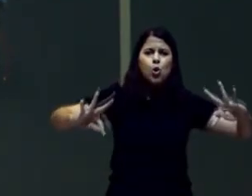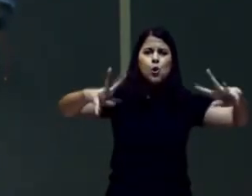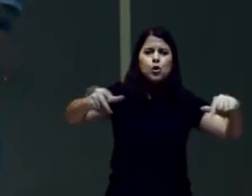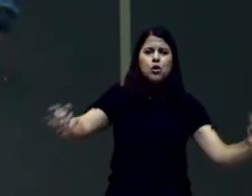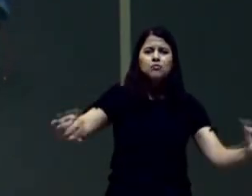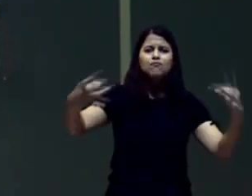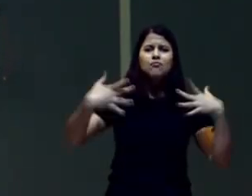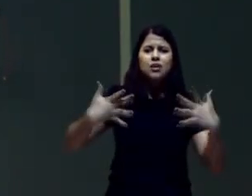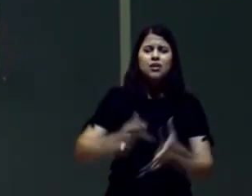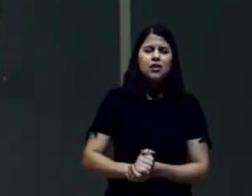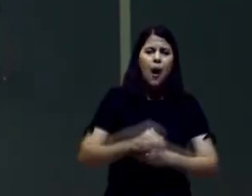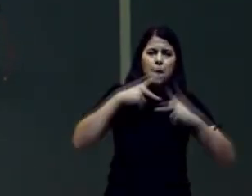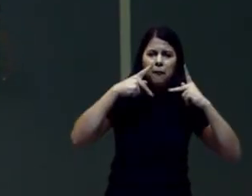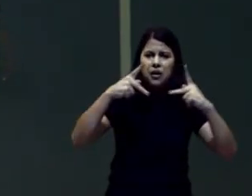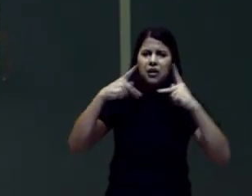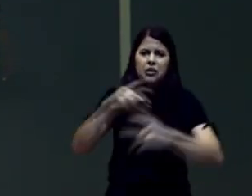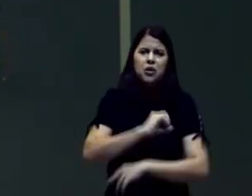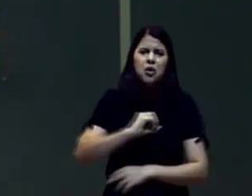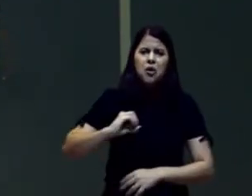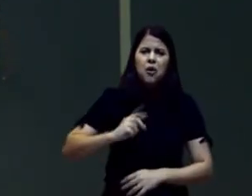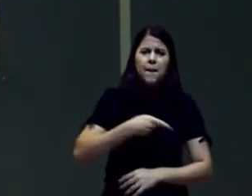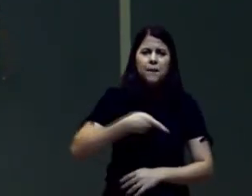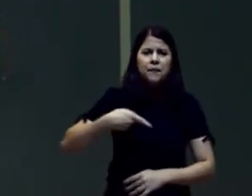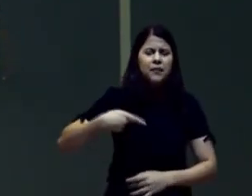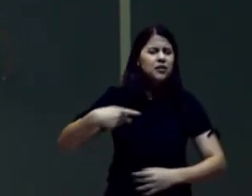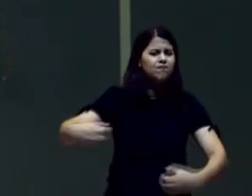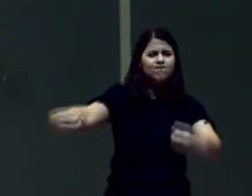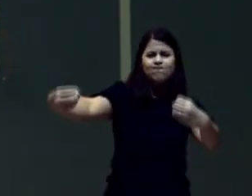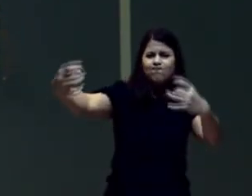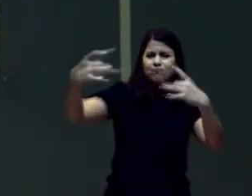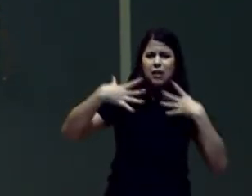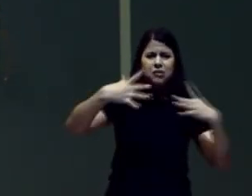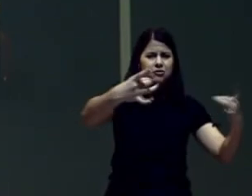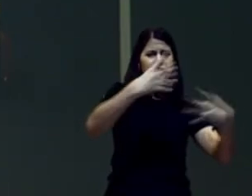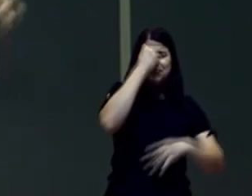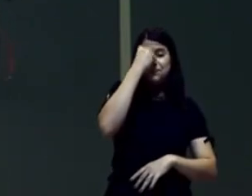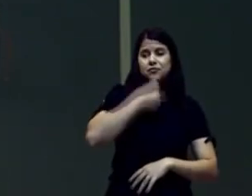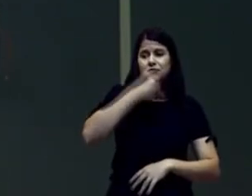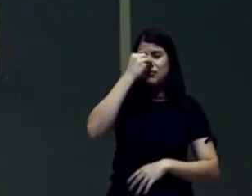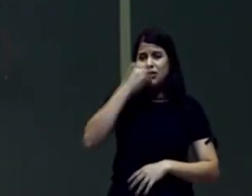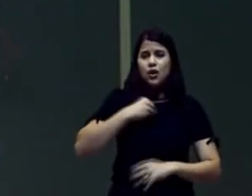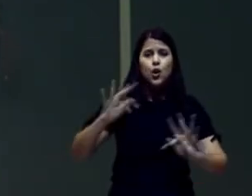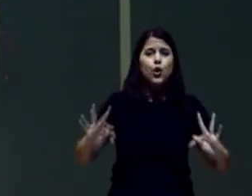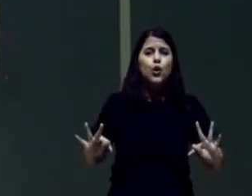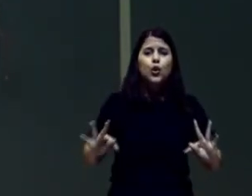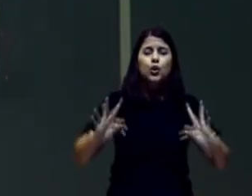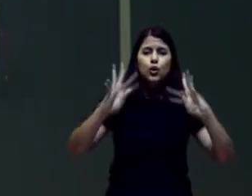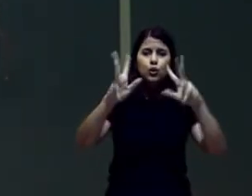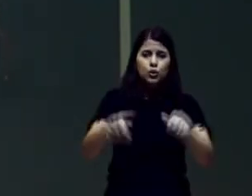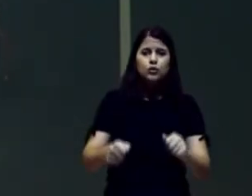Os pregadores me abandonaram. Os pastores que levantamos me abandonaram. Todos os que estão aí,